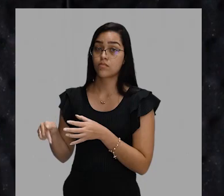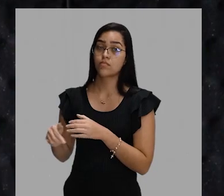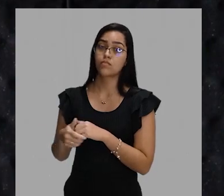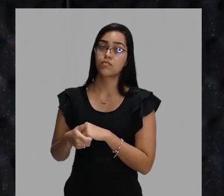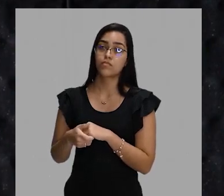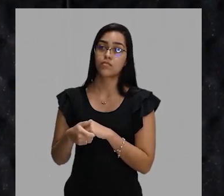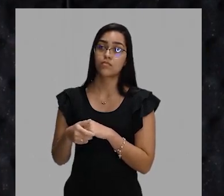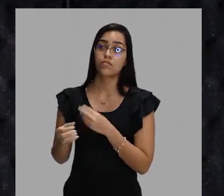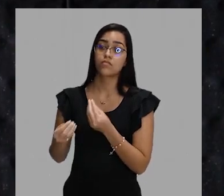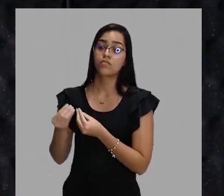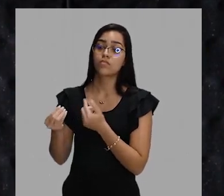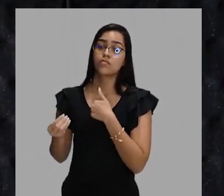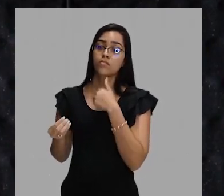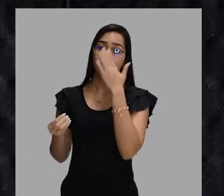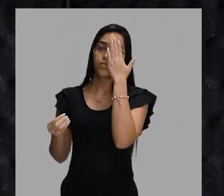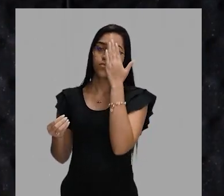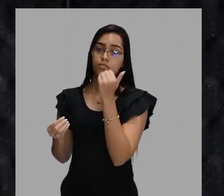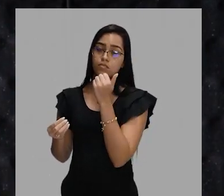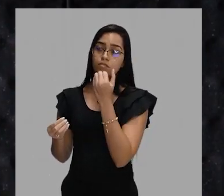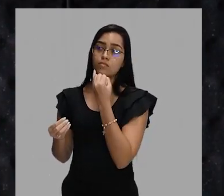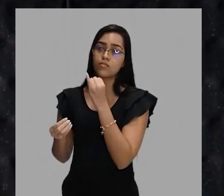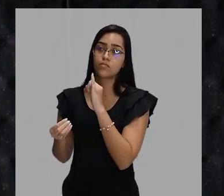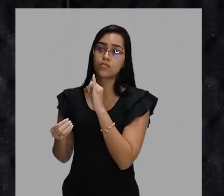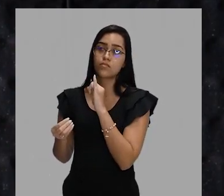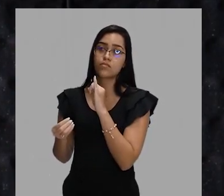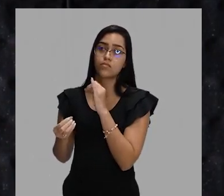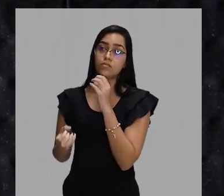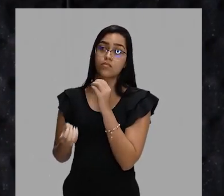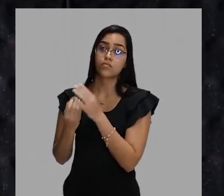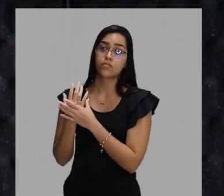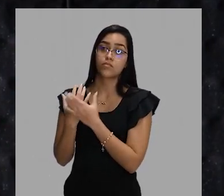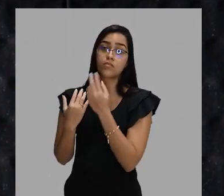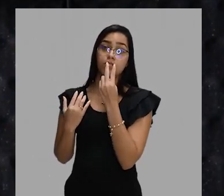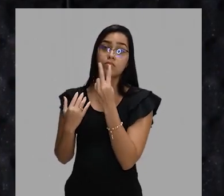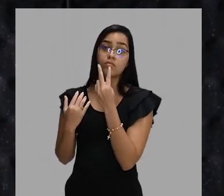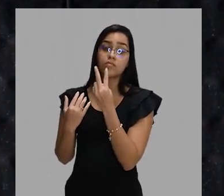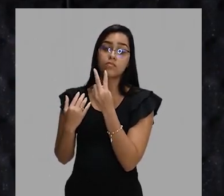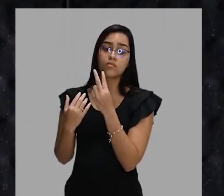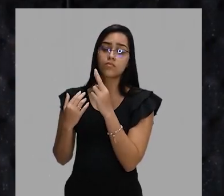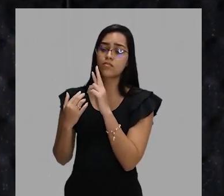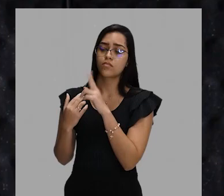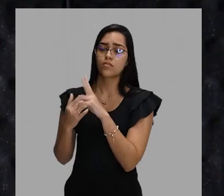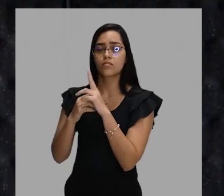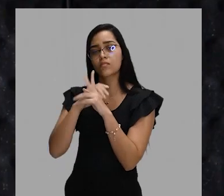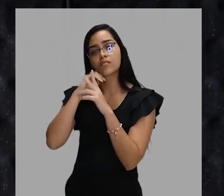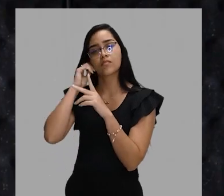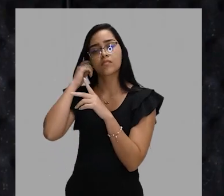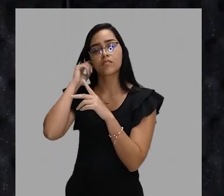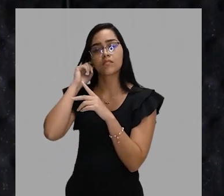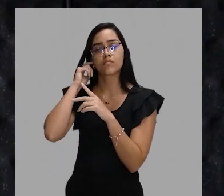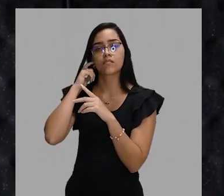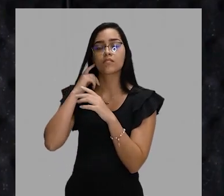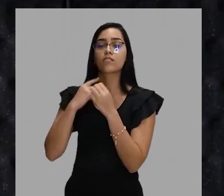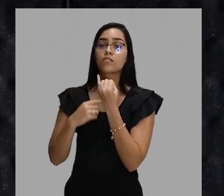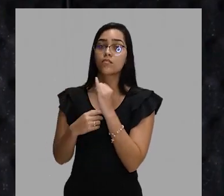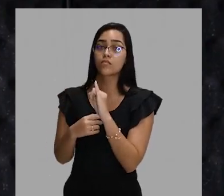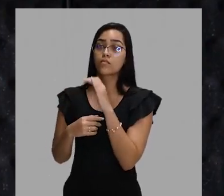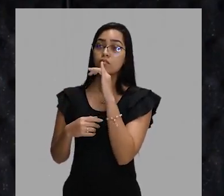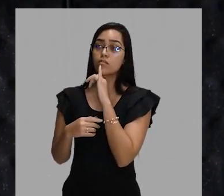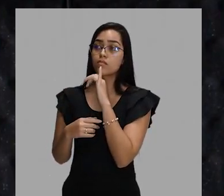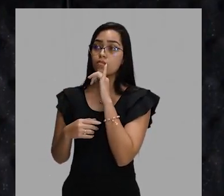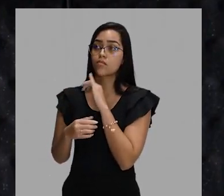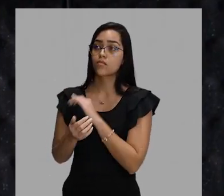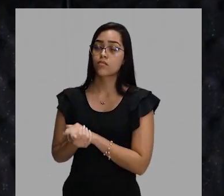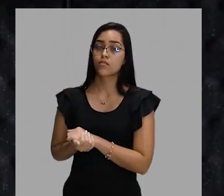grupo. E como é que eu vou saber que foram originadas duas espécies diferentes desse grupo? Se por